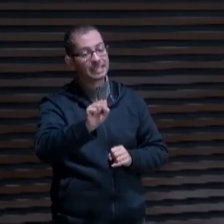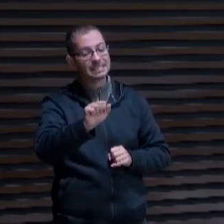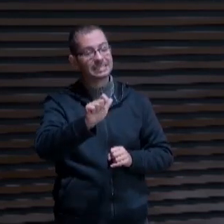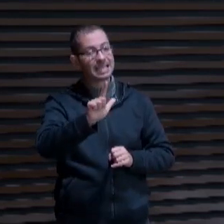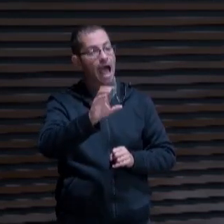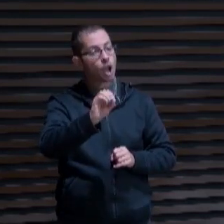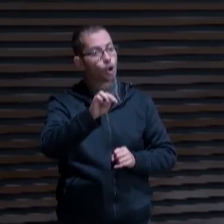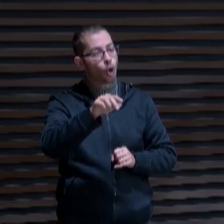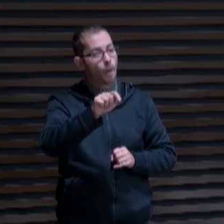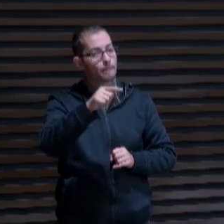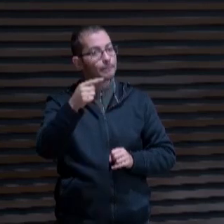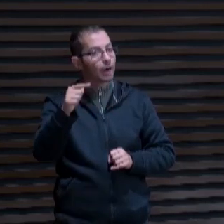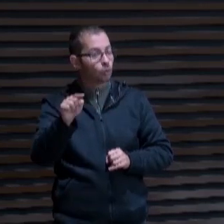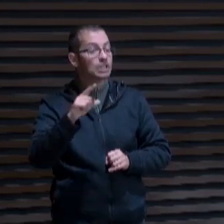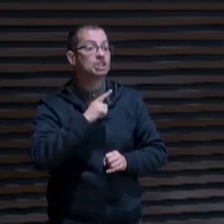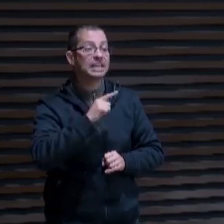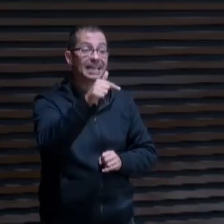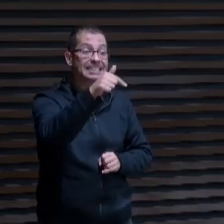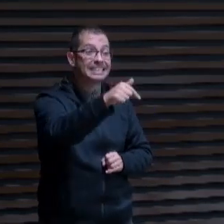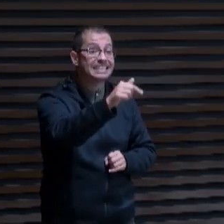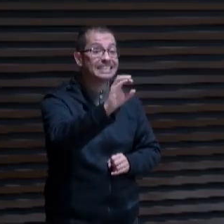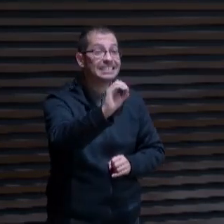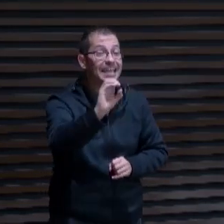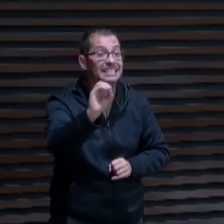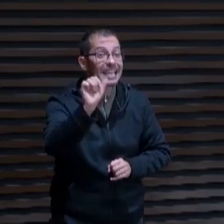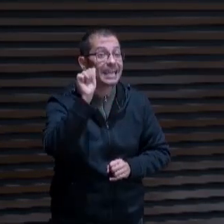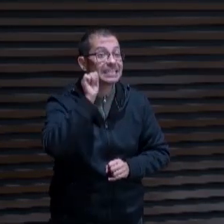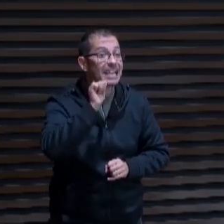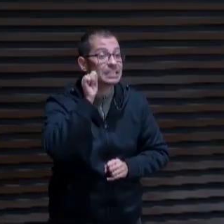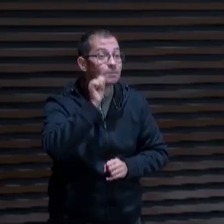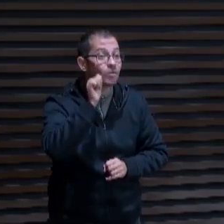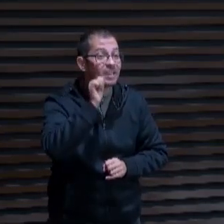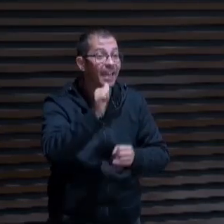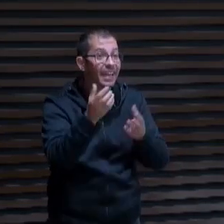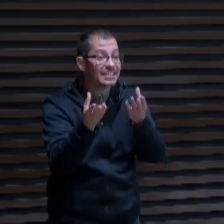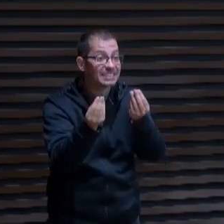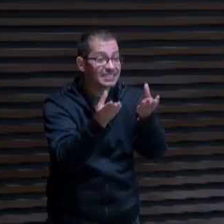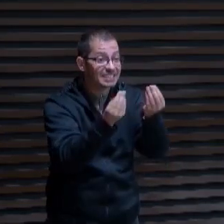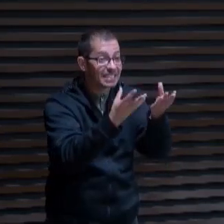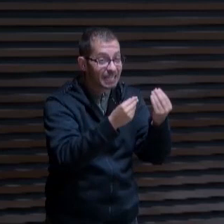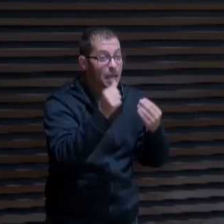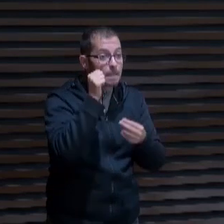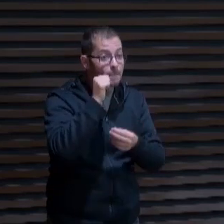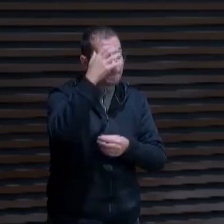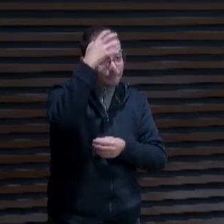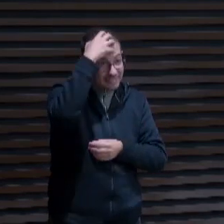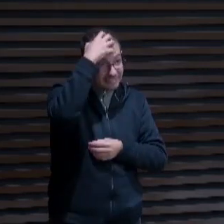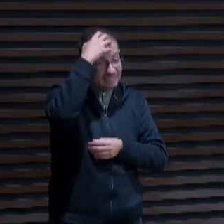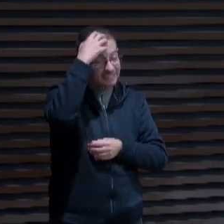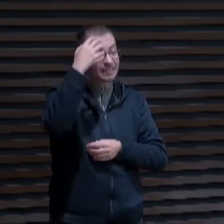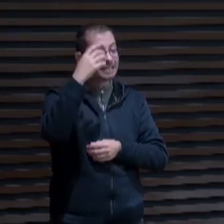a vontade de 700 mulheres, princesas, e 300 concubinas, e suas mulheres